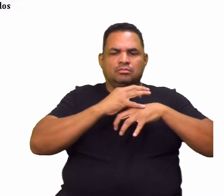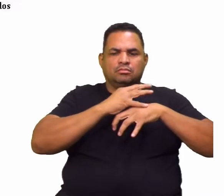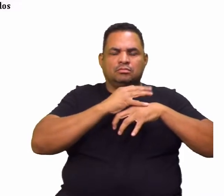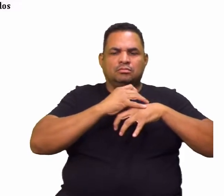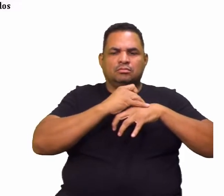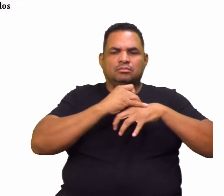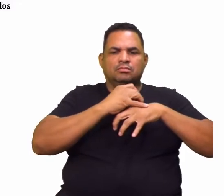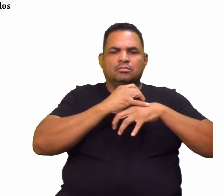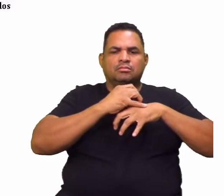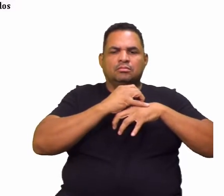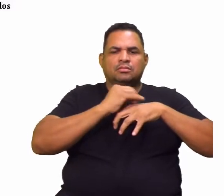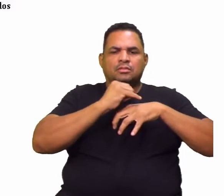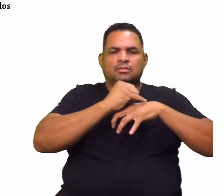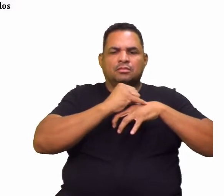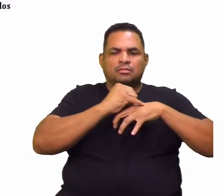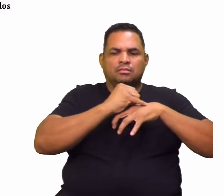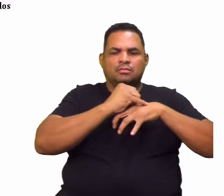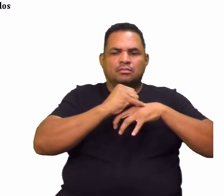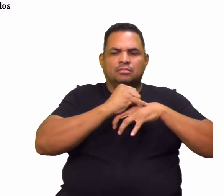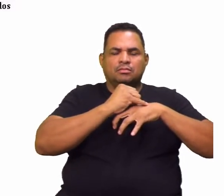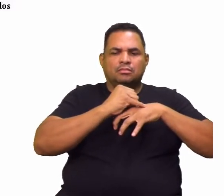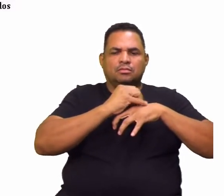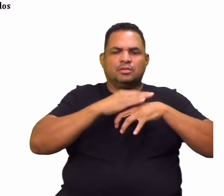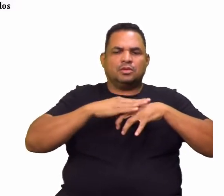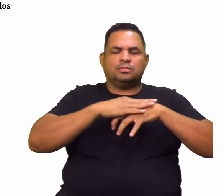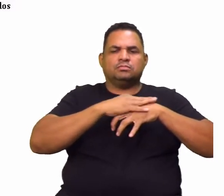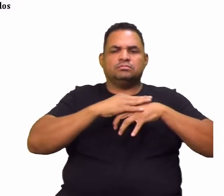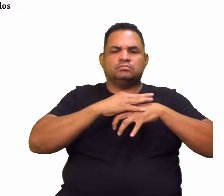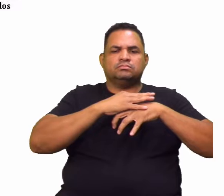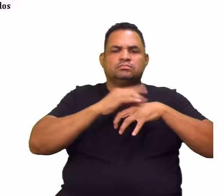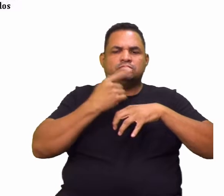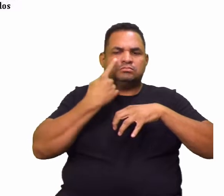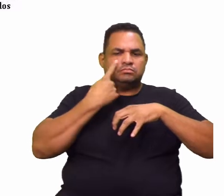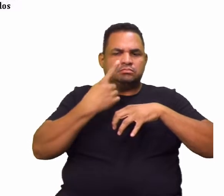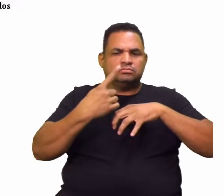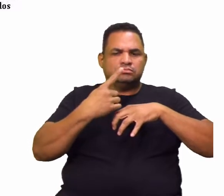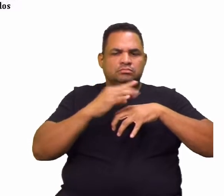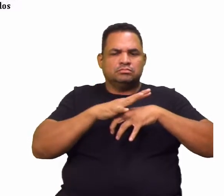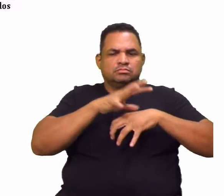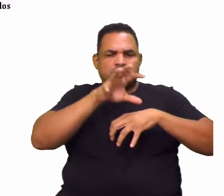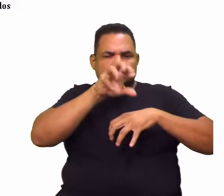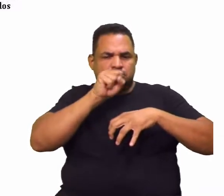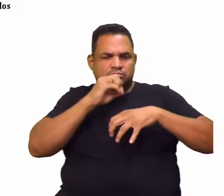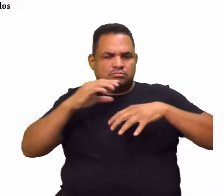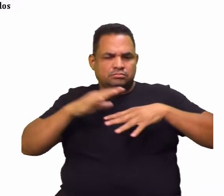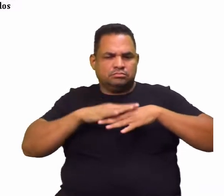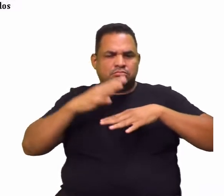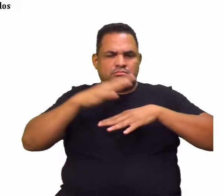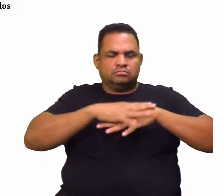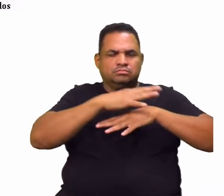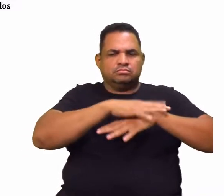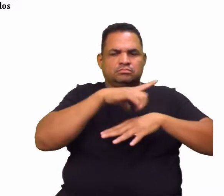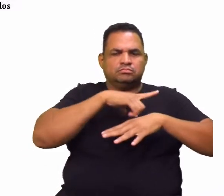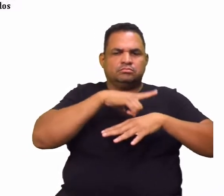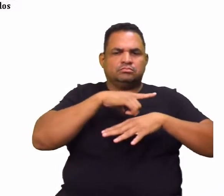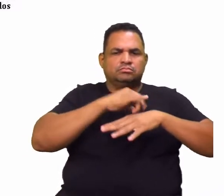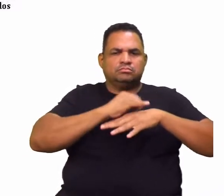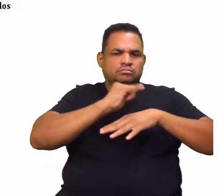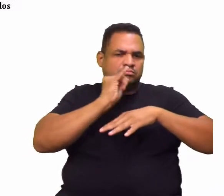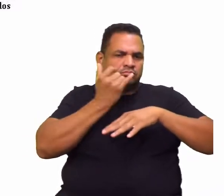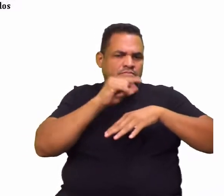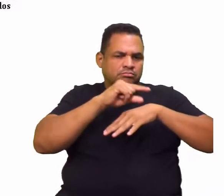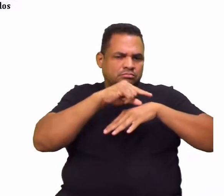dedo, é tipo uma unha, tá? Então, quando você capturar um anfíbio e que você perceber que tem tipo uma unha